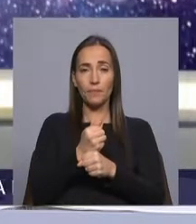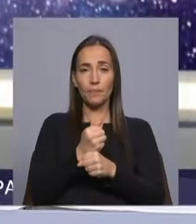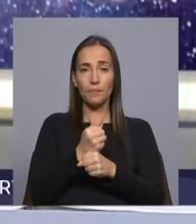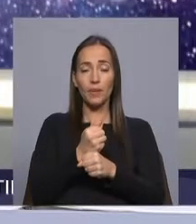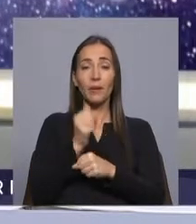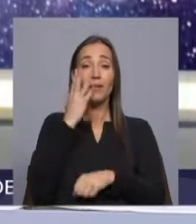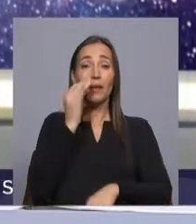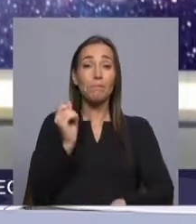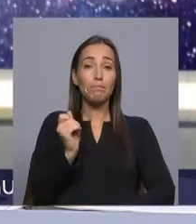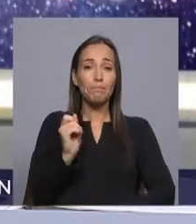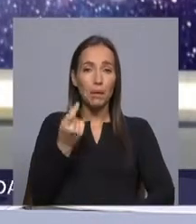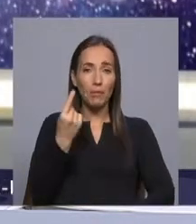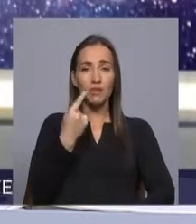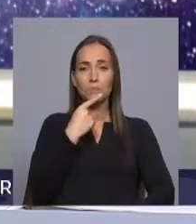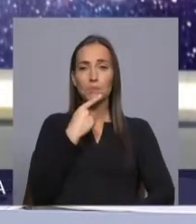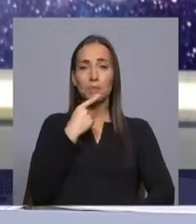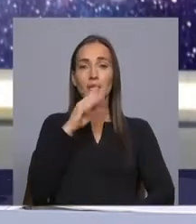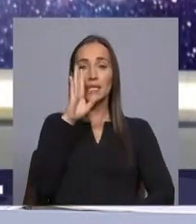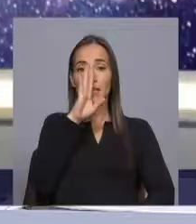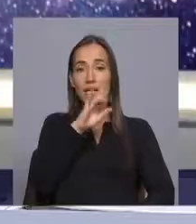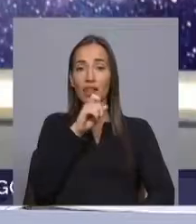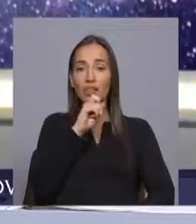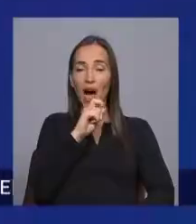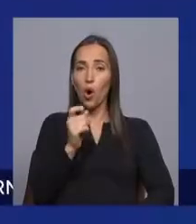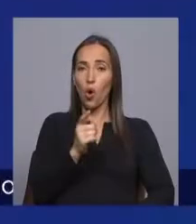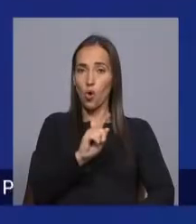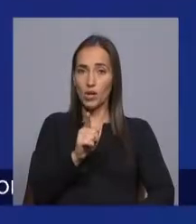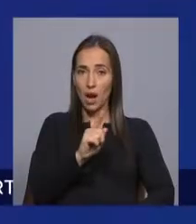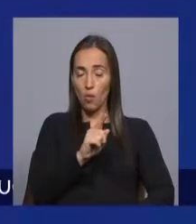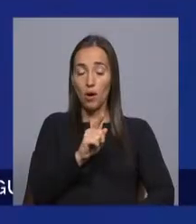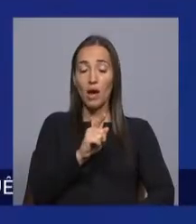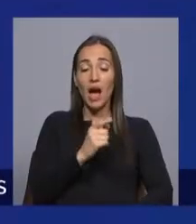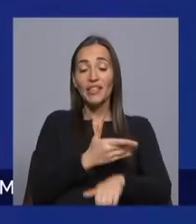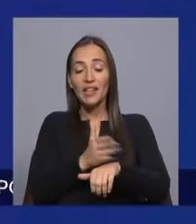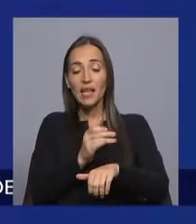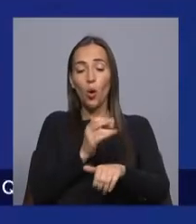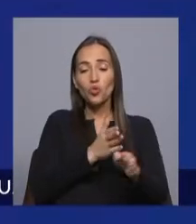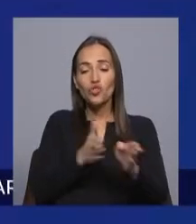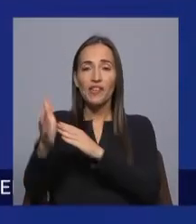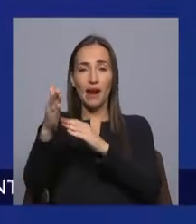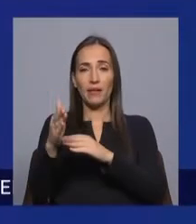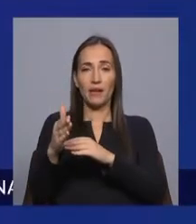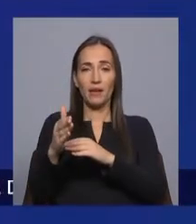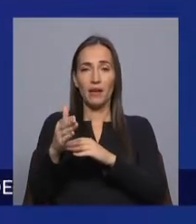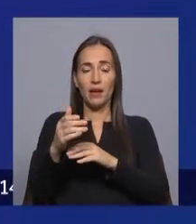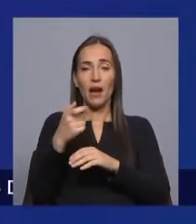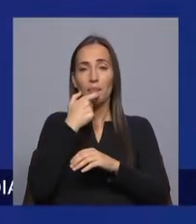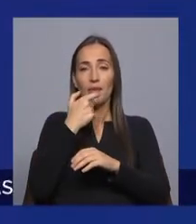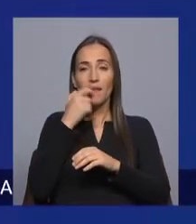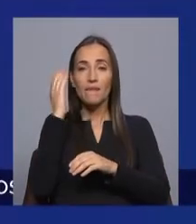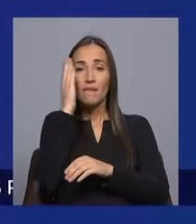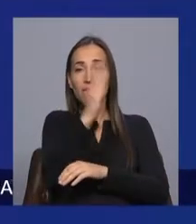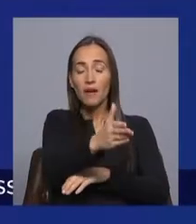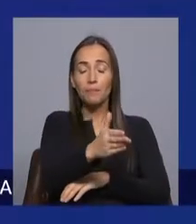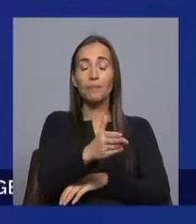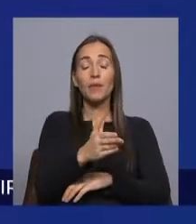pela primeira vez perceber se é possível mesmo desviar ou atrasar a órbita de um asteroide. É verdade, mas nunca olha, sabe no futuro, senão... Para